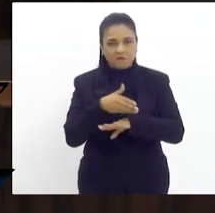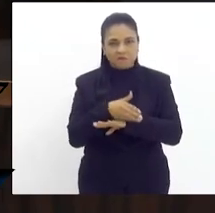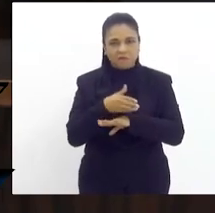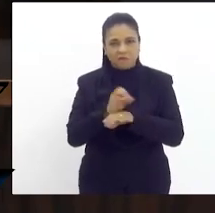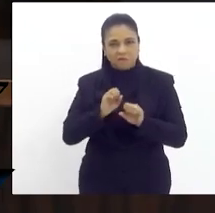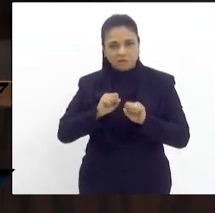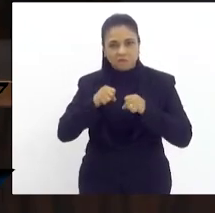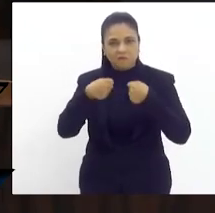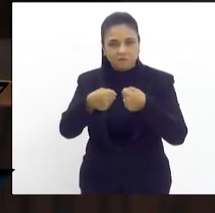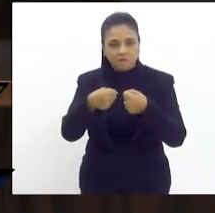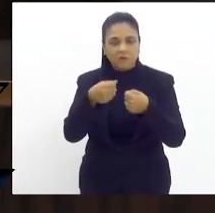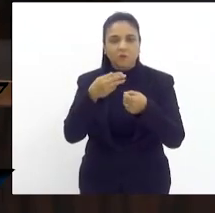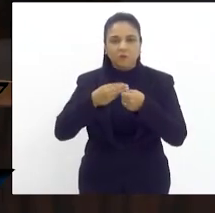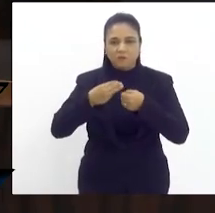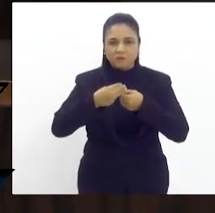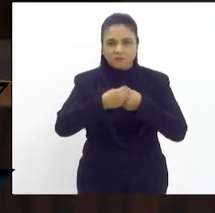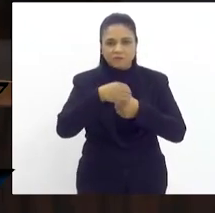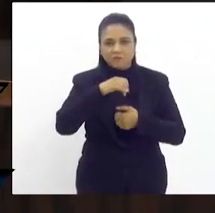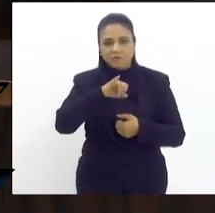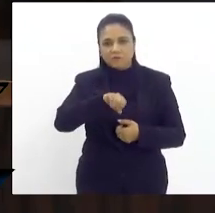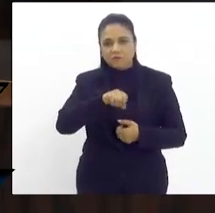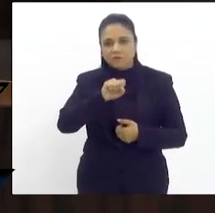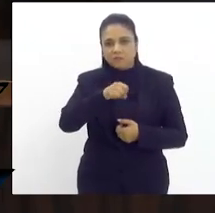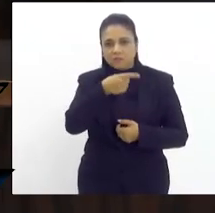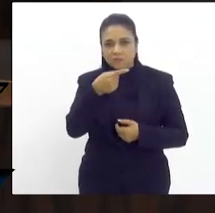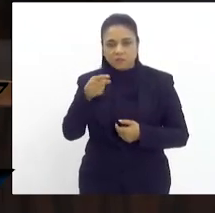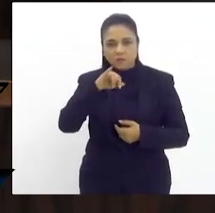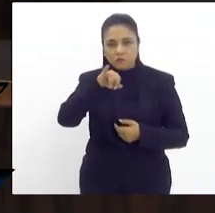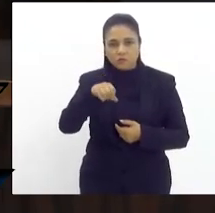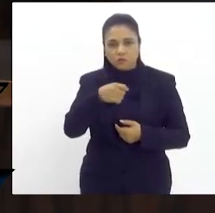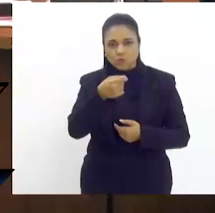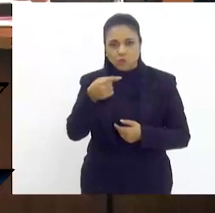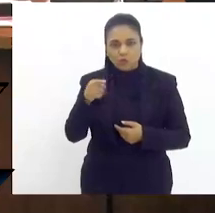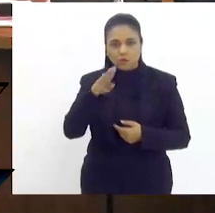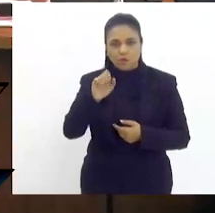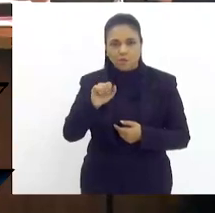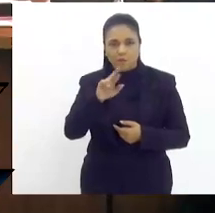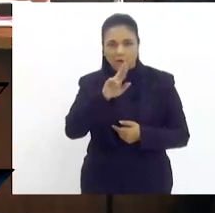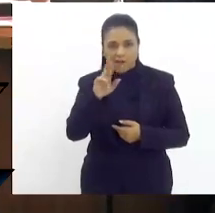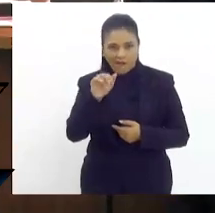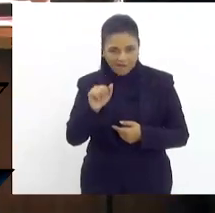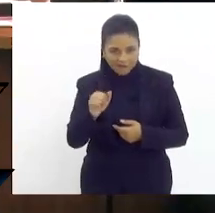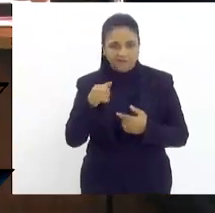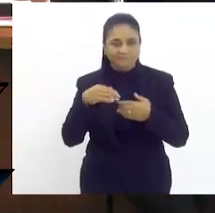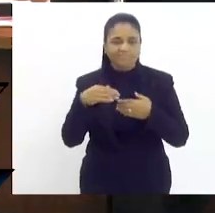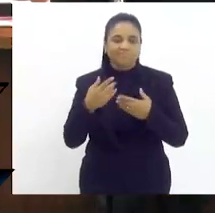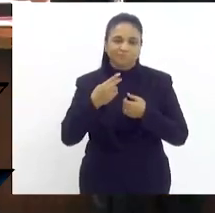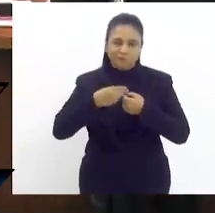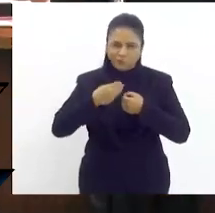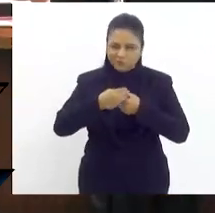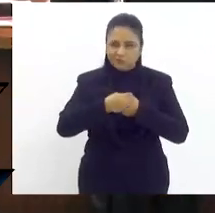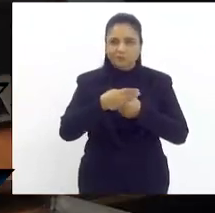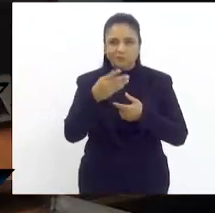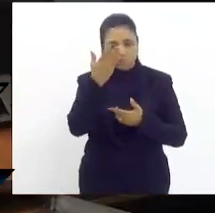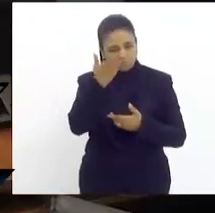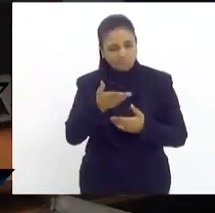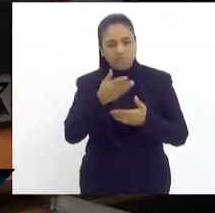o seu município São João da Barra sempre procurando levar o melhor né isso aí parabéns